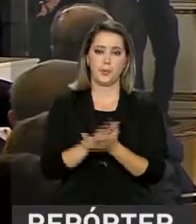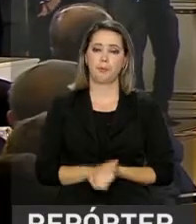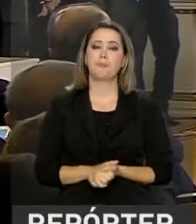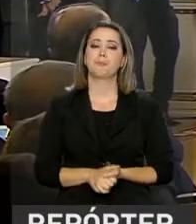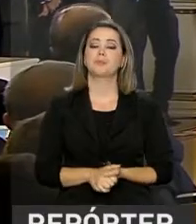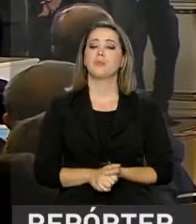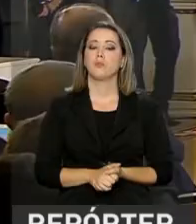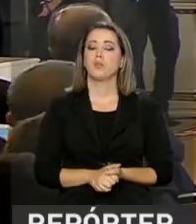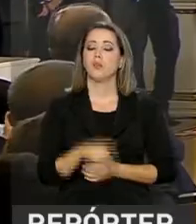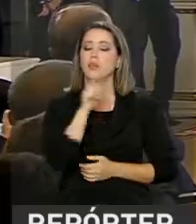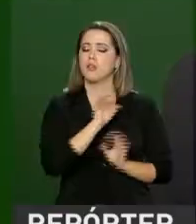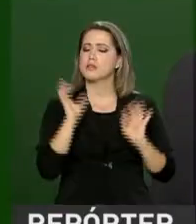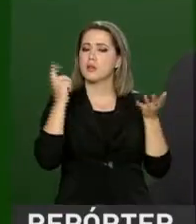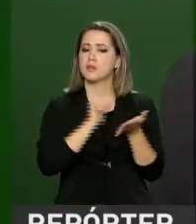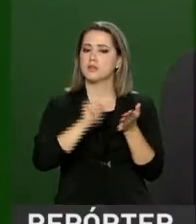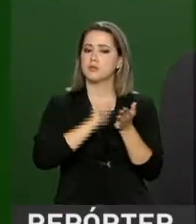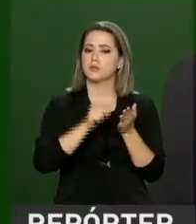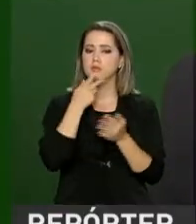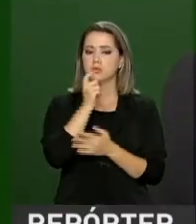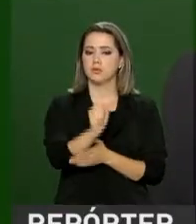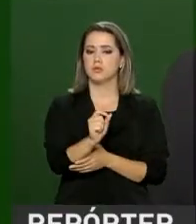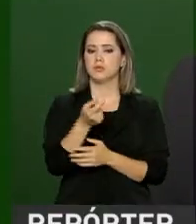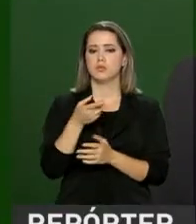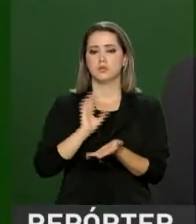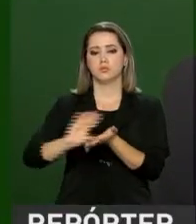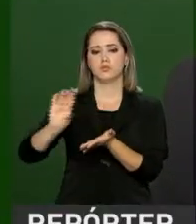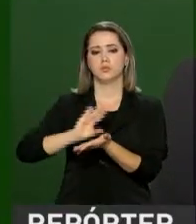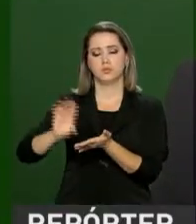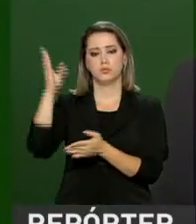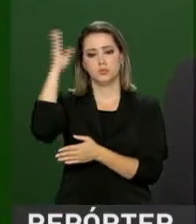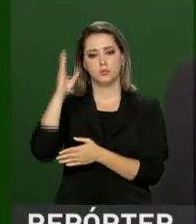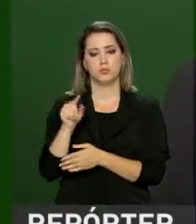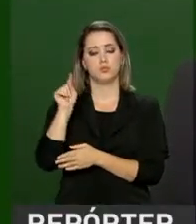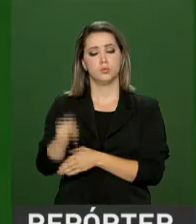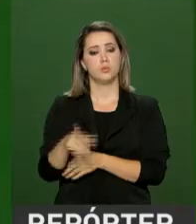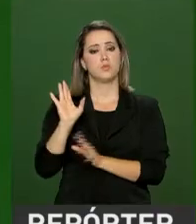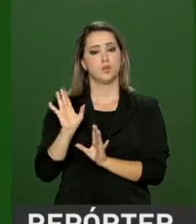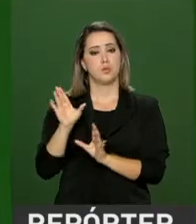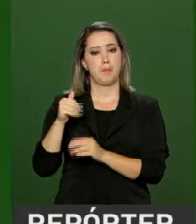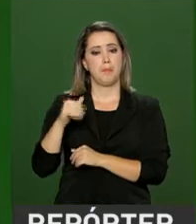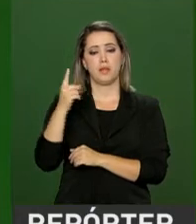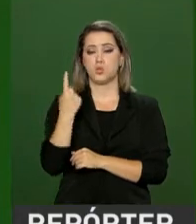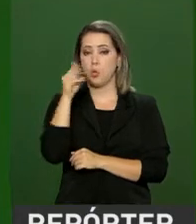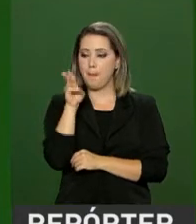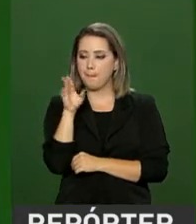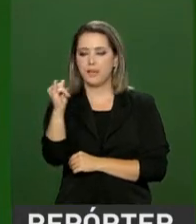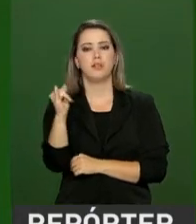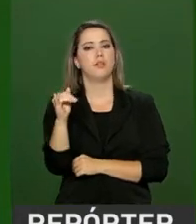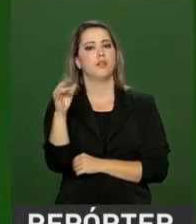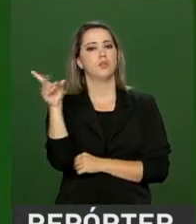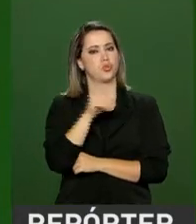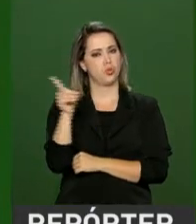dos atos, o presidente Vladimir Putin falou sobre os investimentos russos no Brasil, que segundo ele acumulam mais de